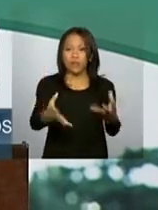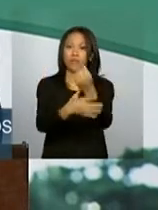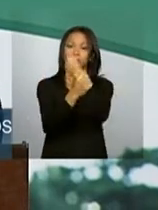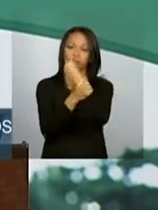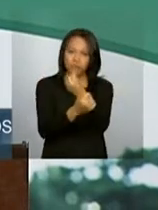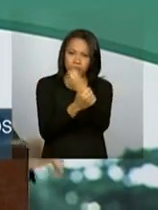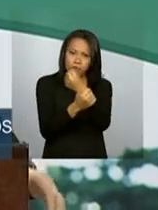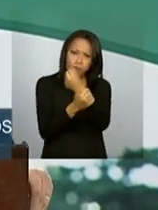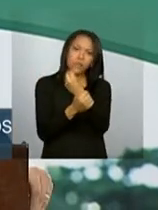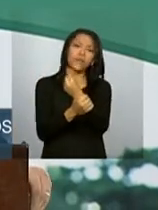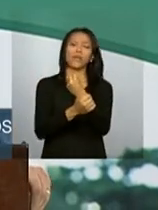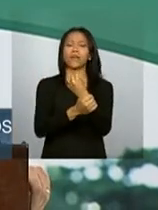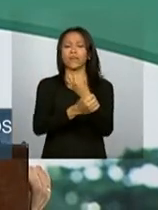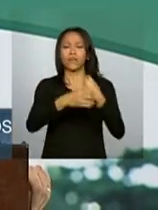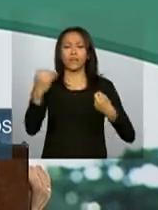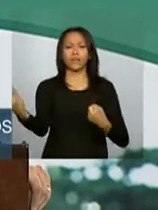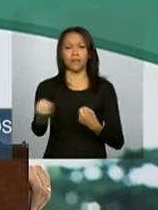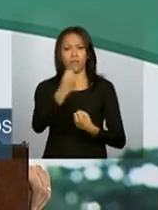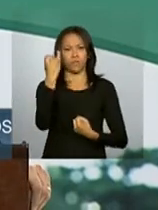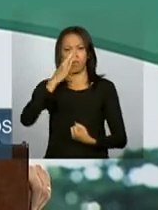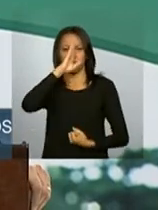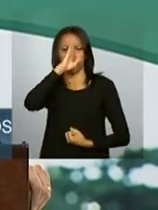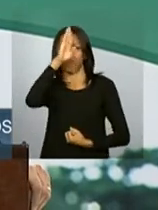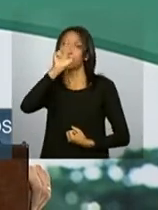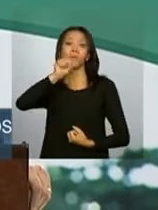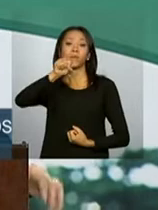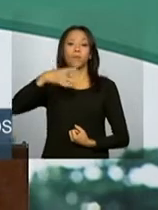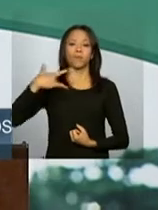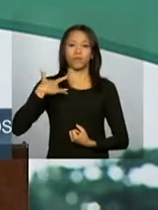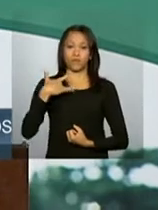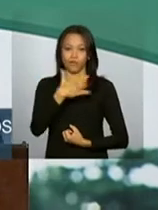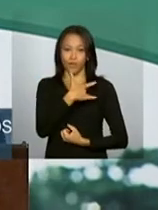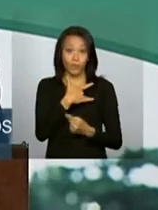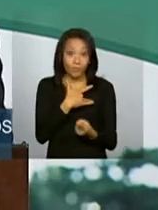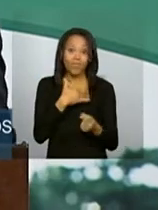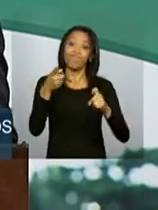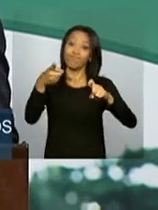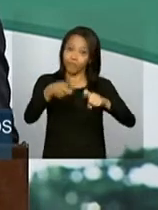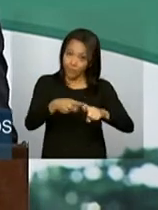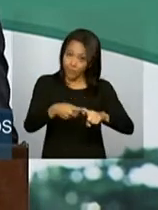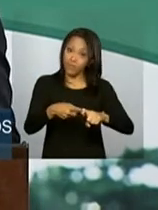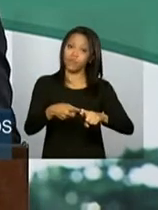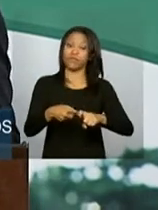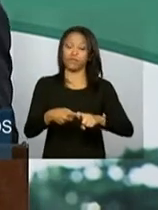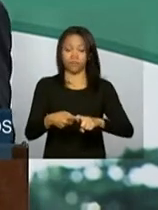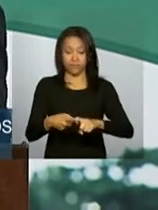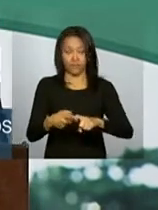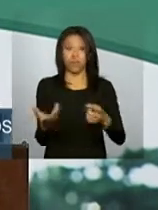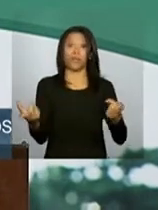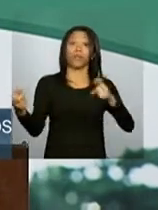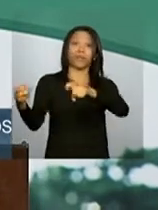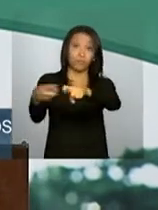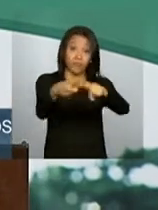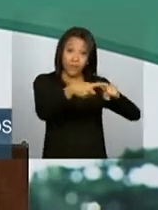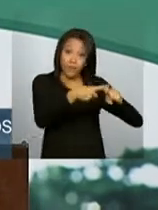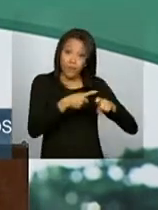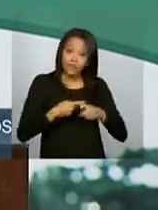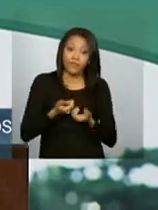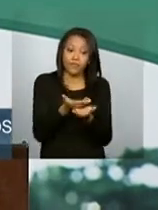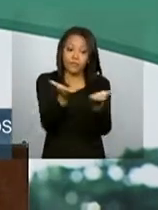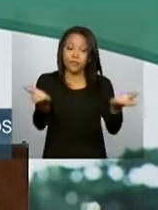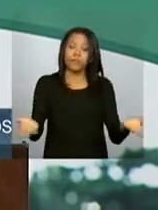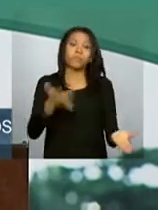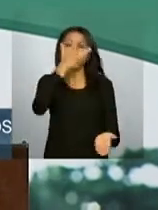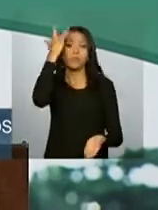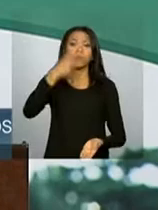fundamental e indispensável para a saúde: médicos. Médicos para os brasileiros que